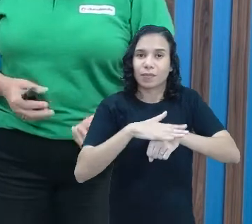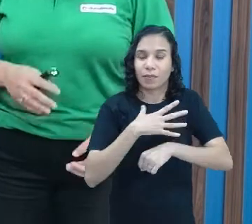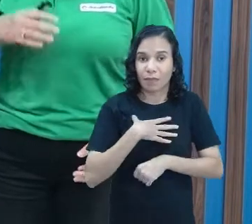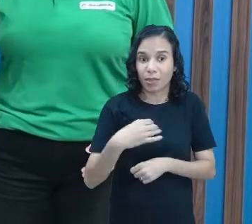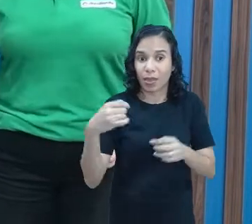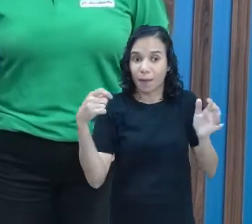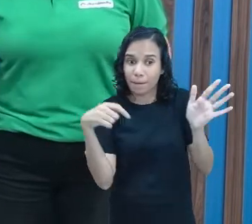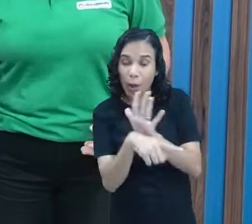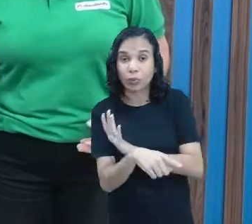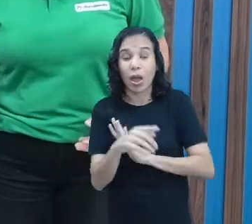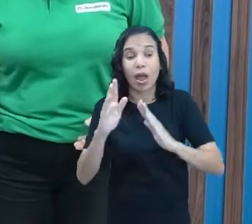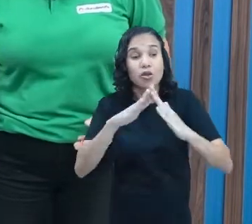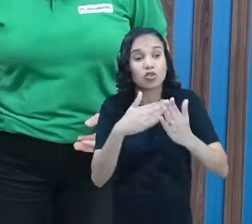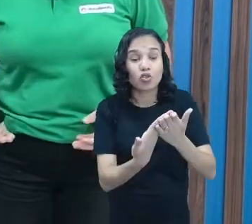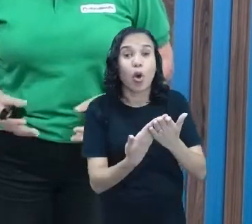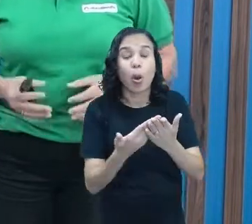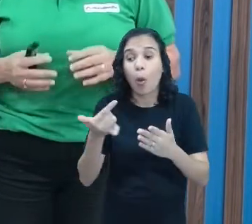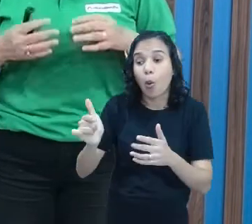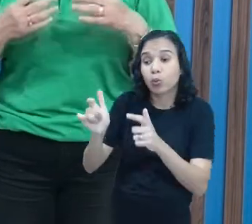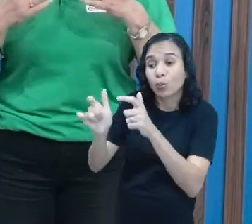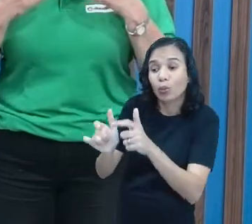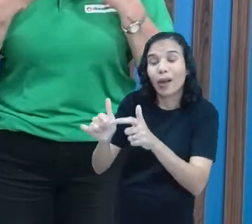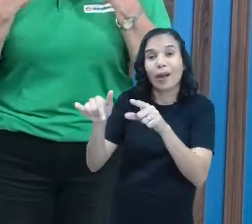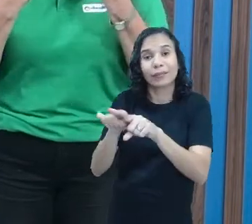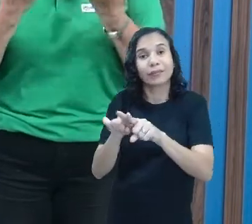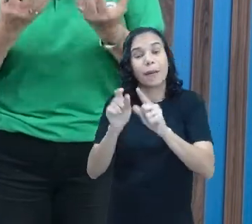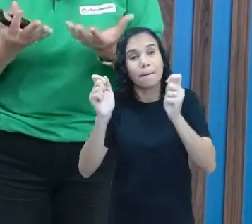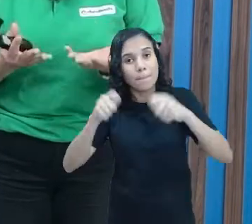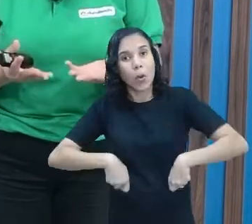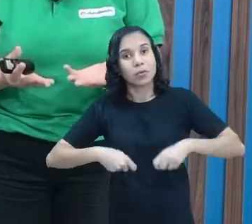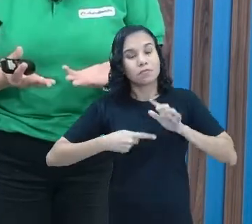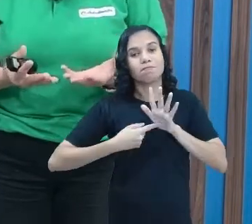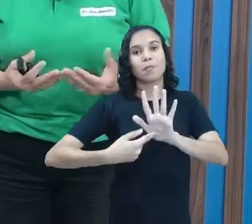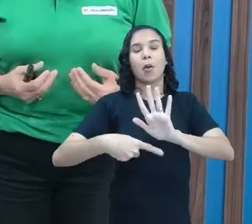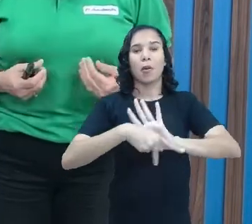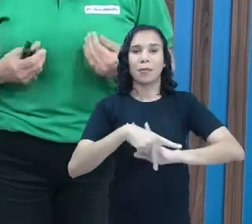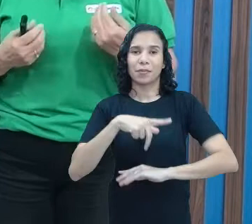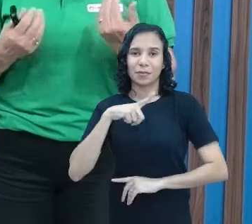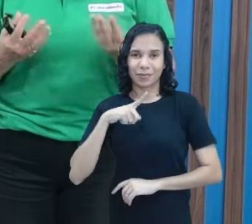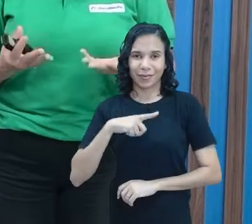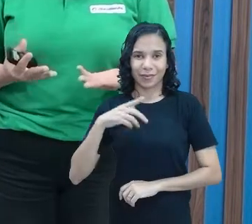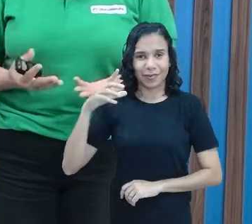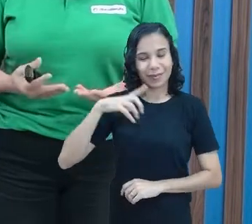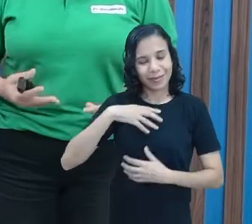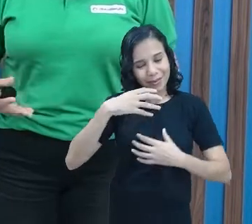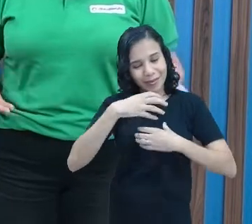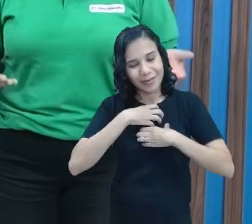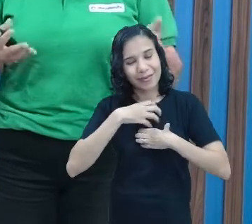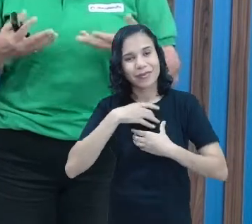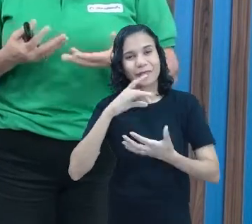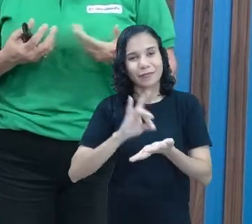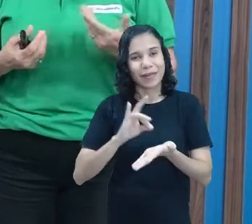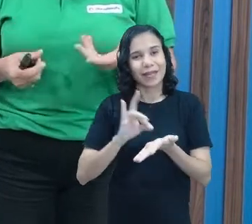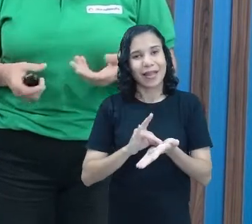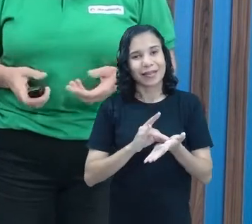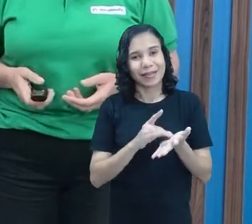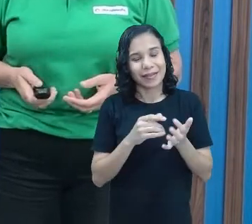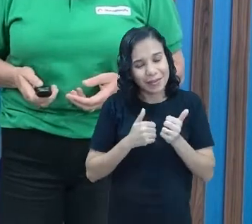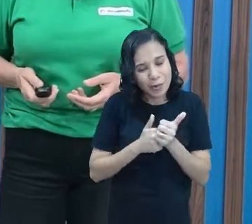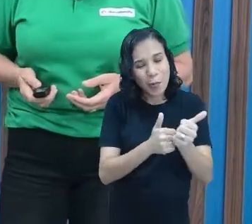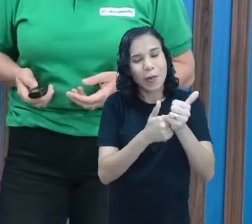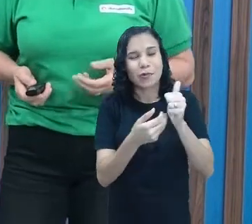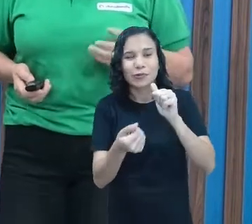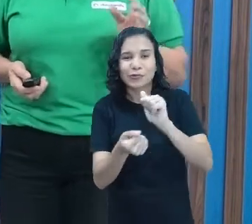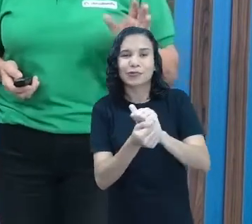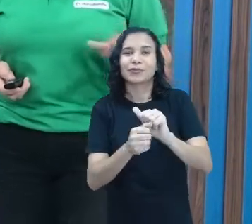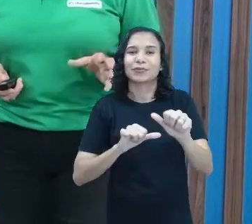foi a escola, o outro ambiente que ele foi, para que ele possa sempre expressar o que está sentindo, né? E esse acompanhamento, ele